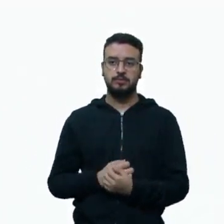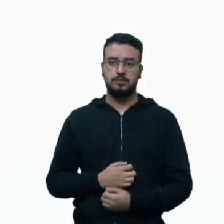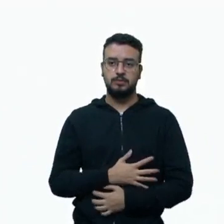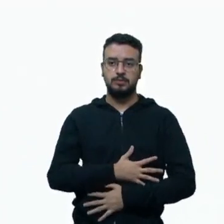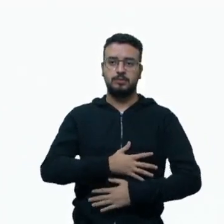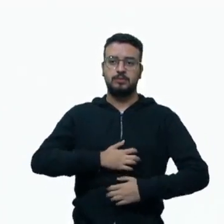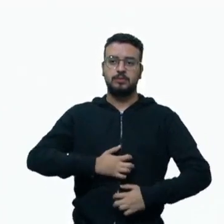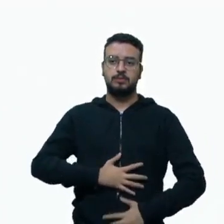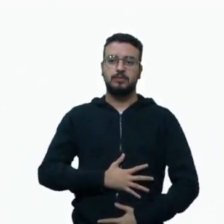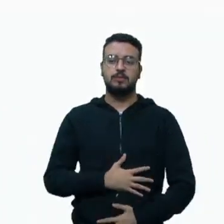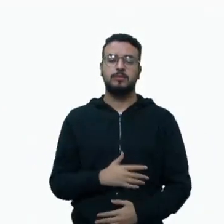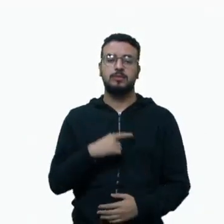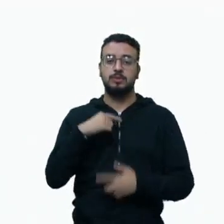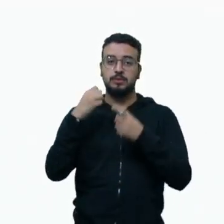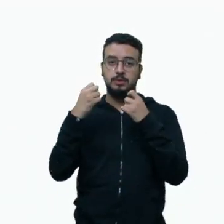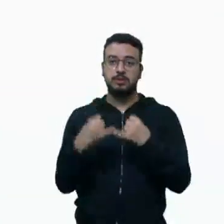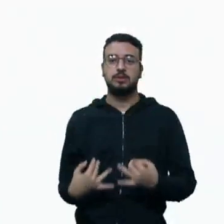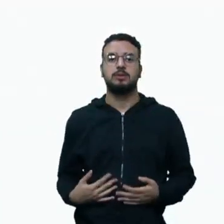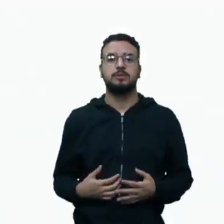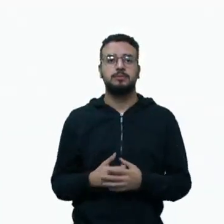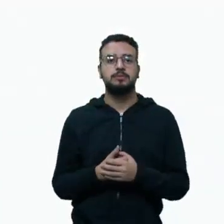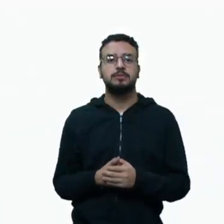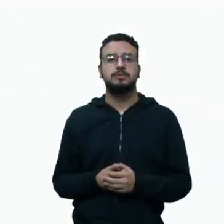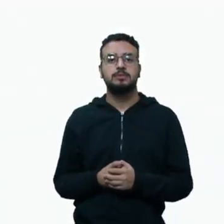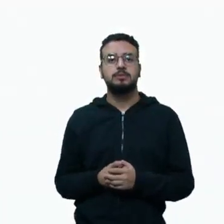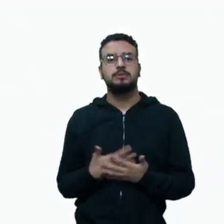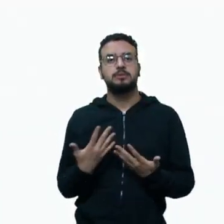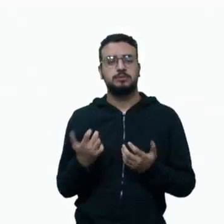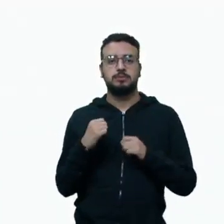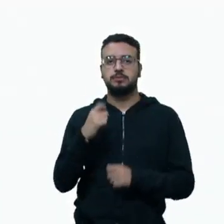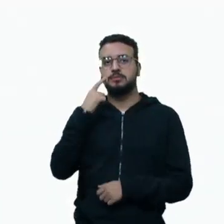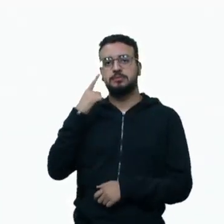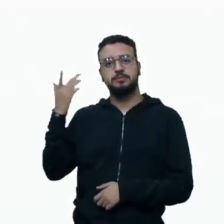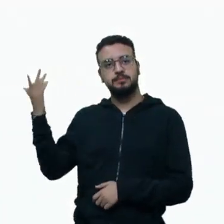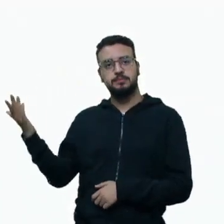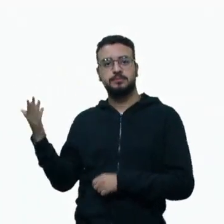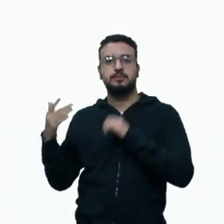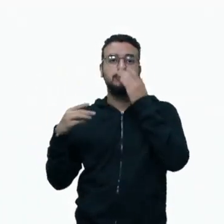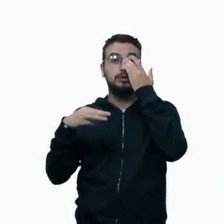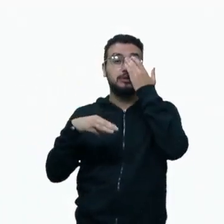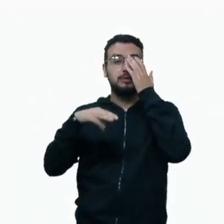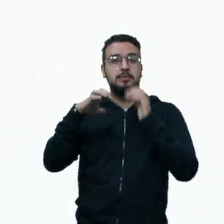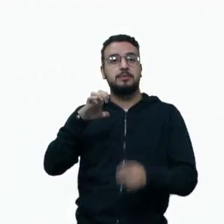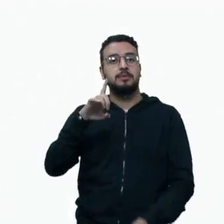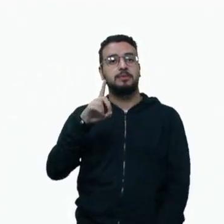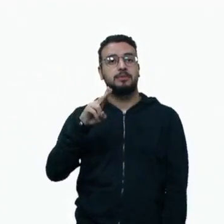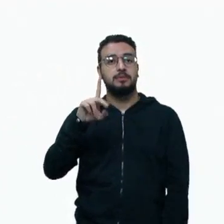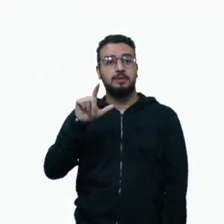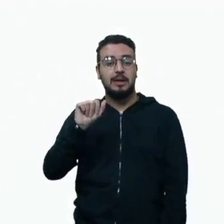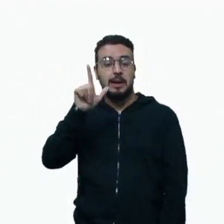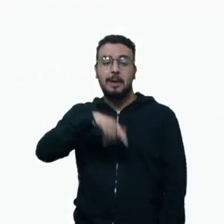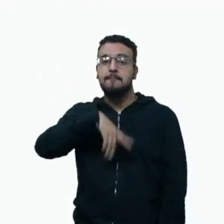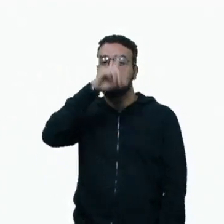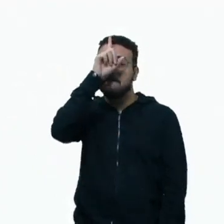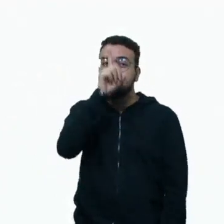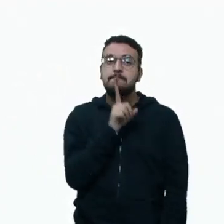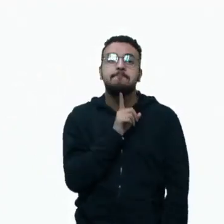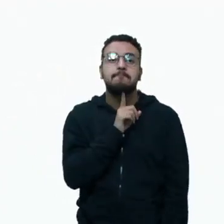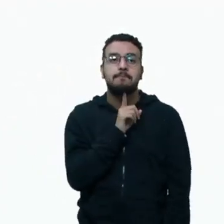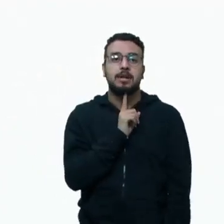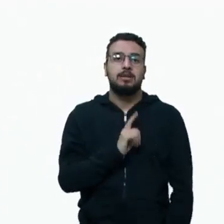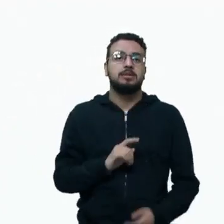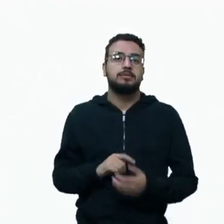é o plexo. Bom, como você pode ver, a medula ela está aqui aberta